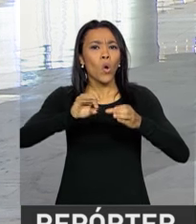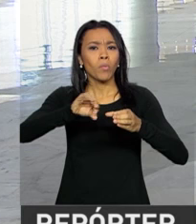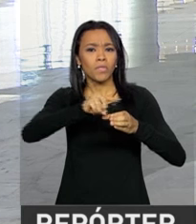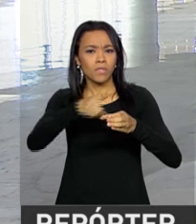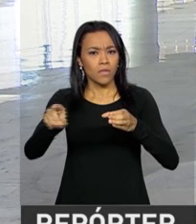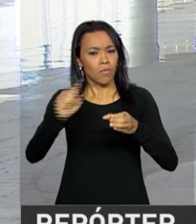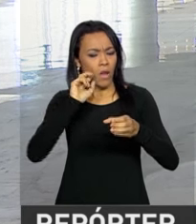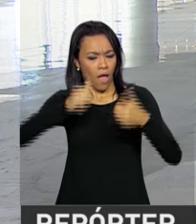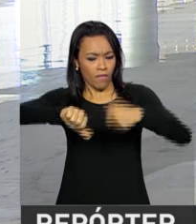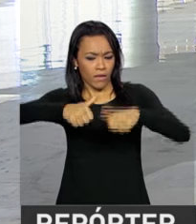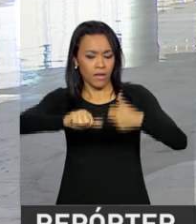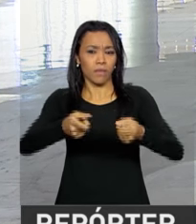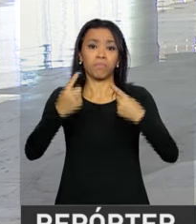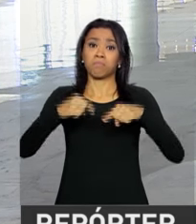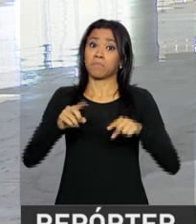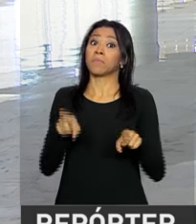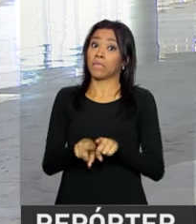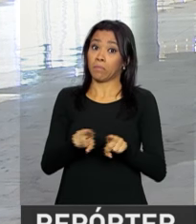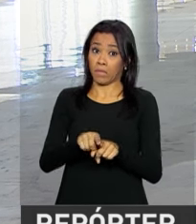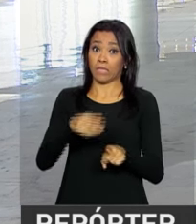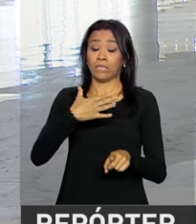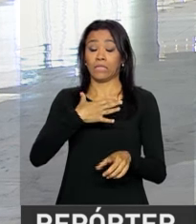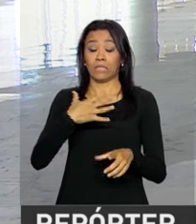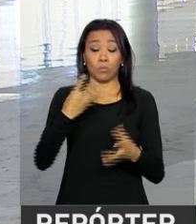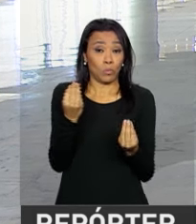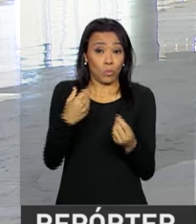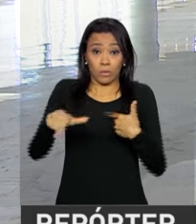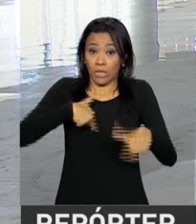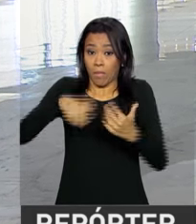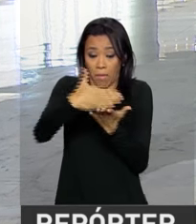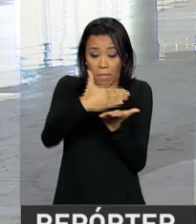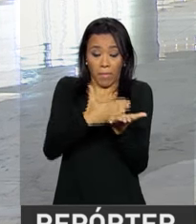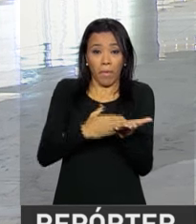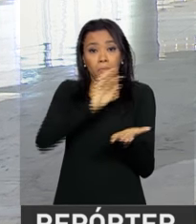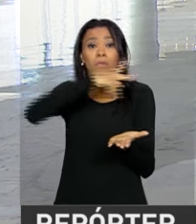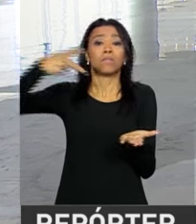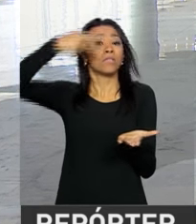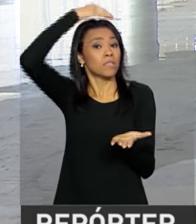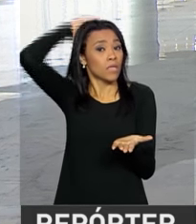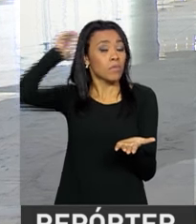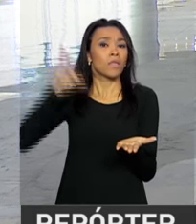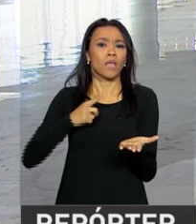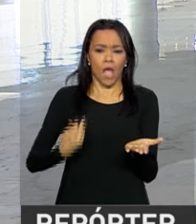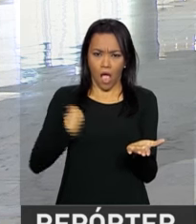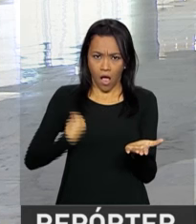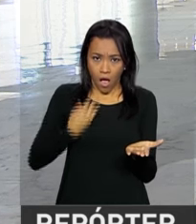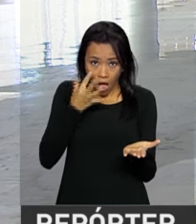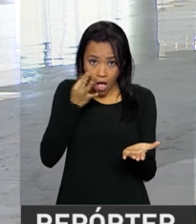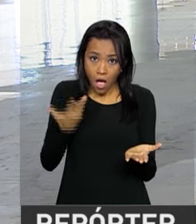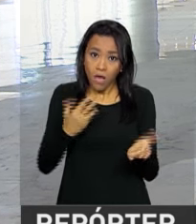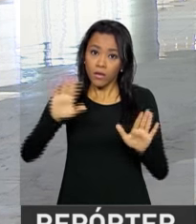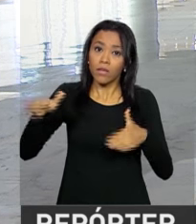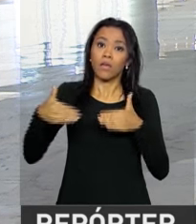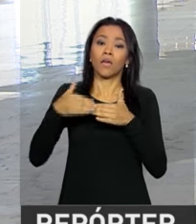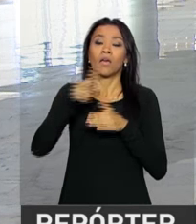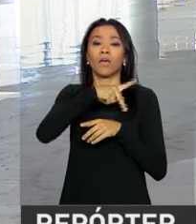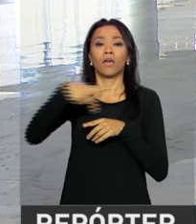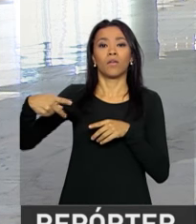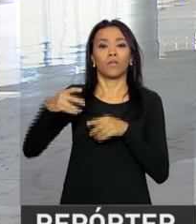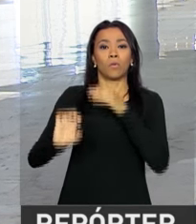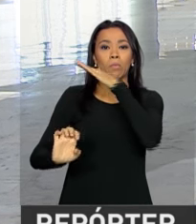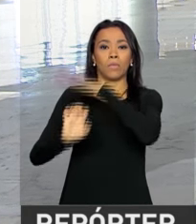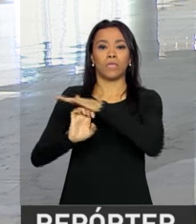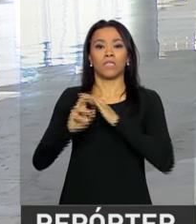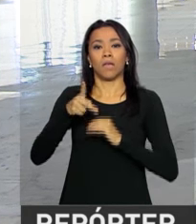antes dessa reunião Michel Temer tem um dia bem cheio aqui no Palácio do Planalto nesse momento ele está reunido com o presidente da Petrobras Pedro parente à